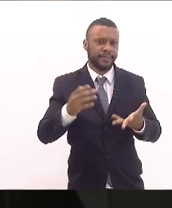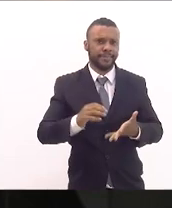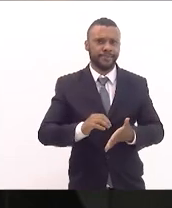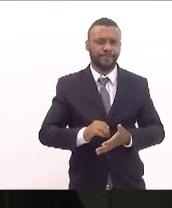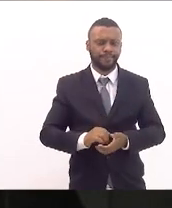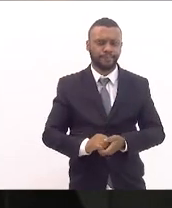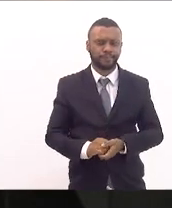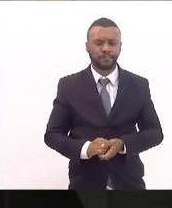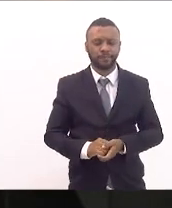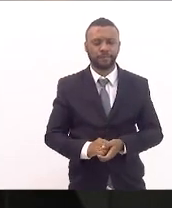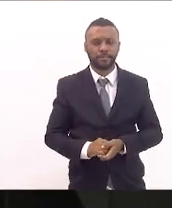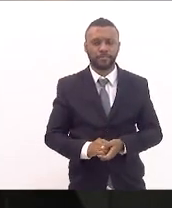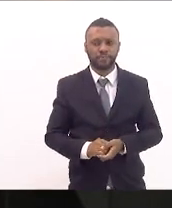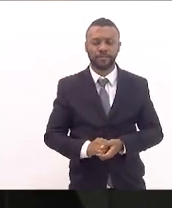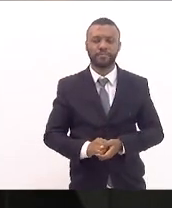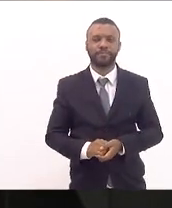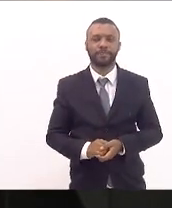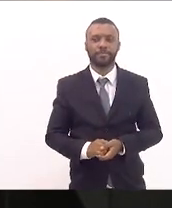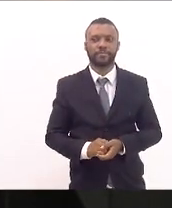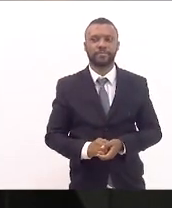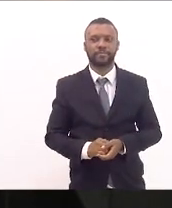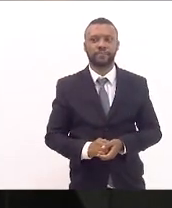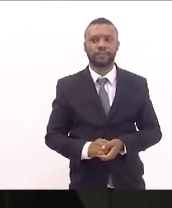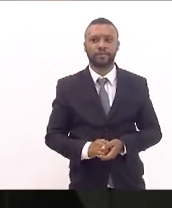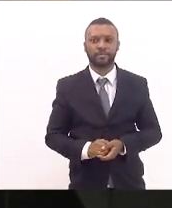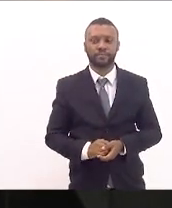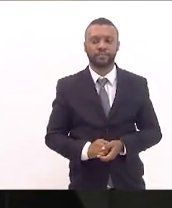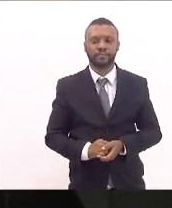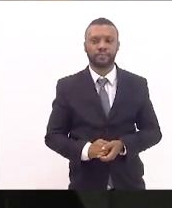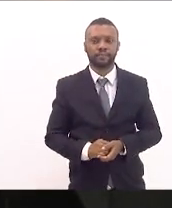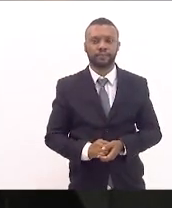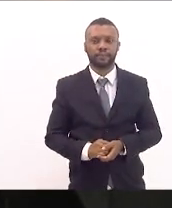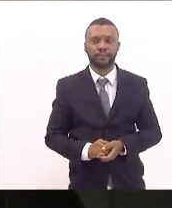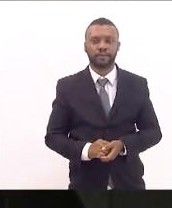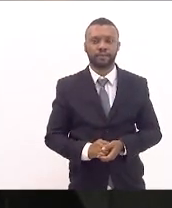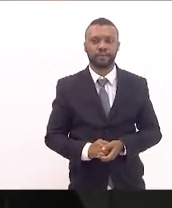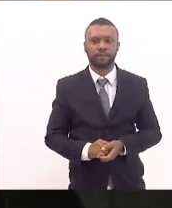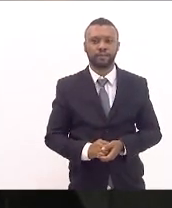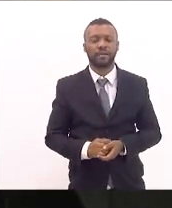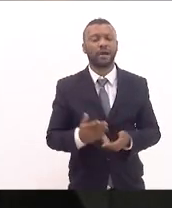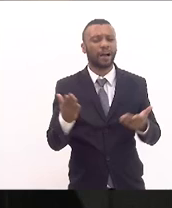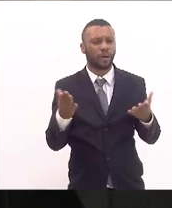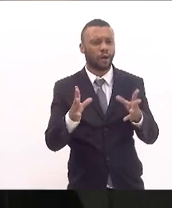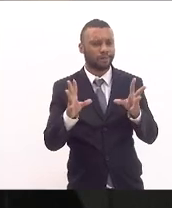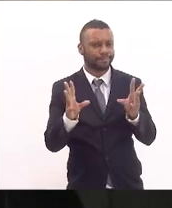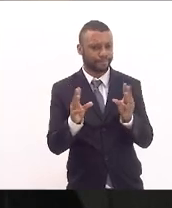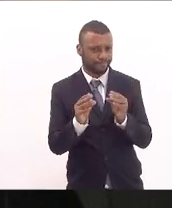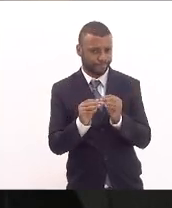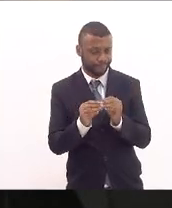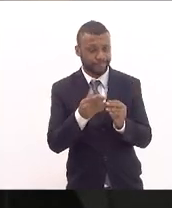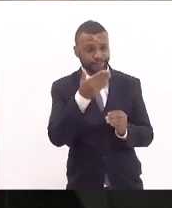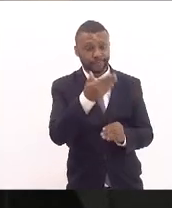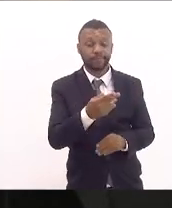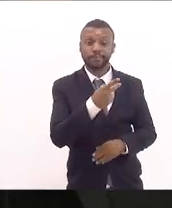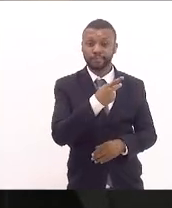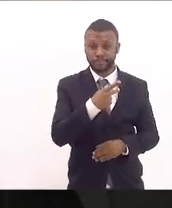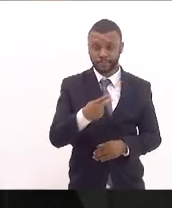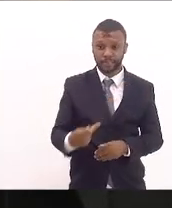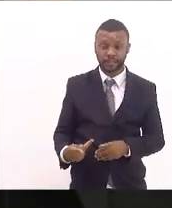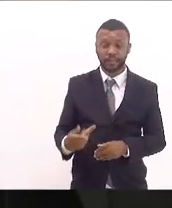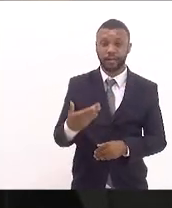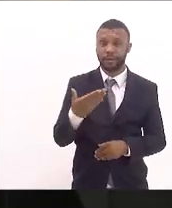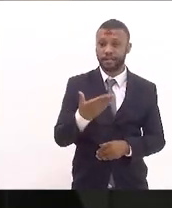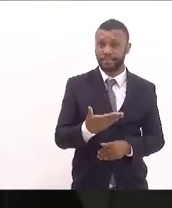a senhora deputada e para concluir senhora presidente